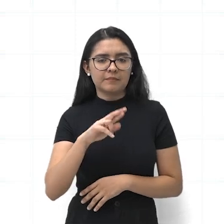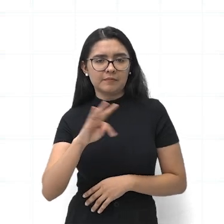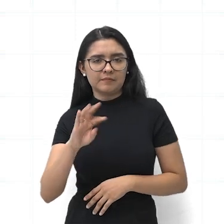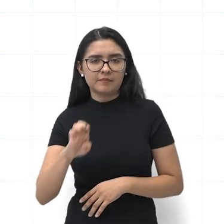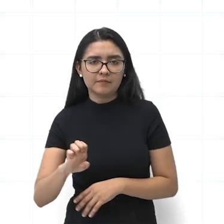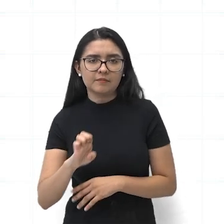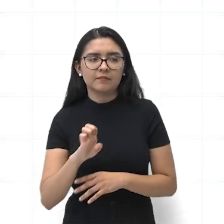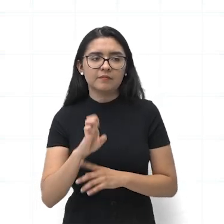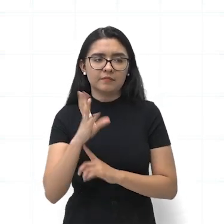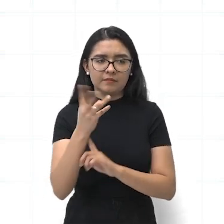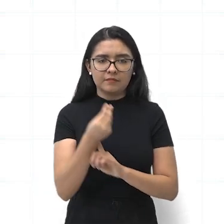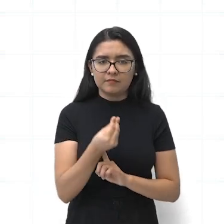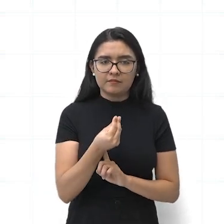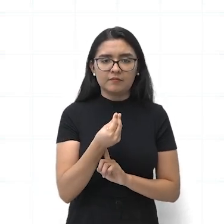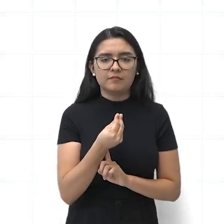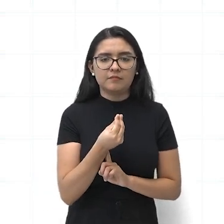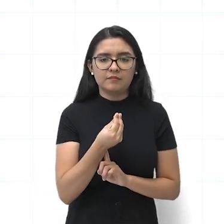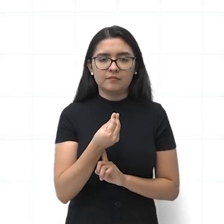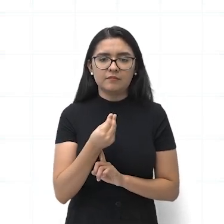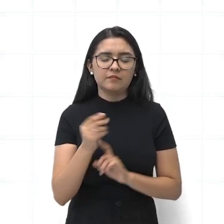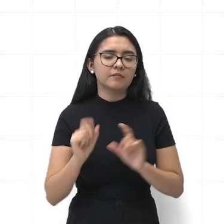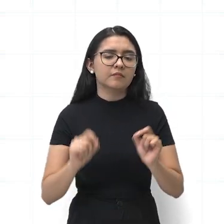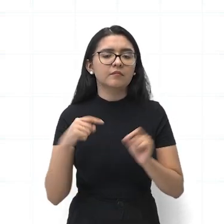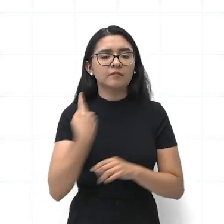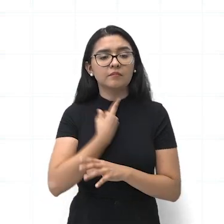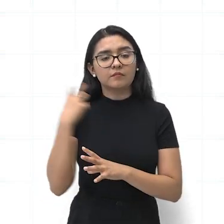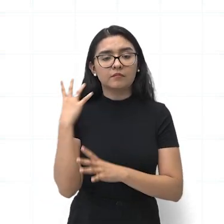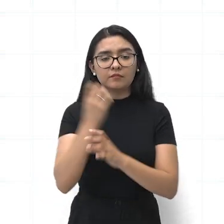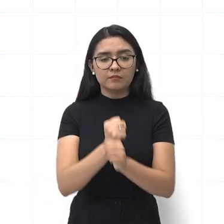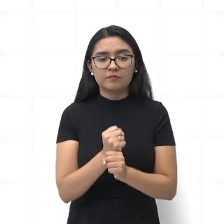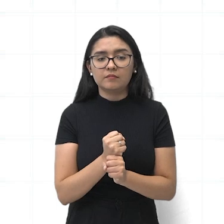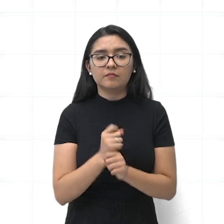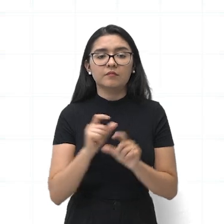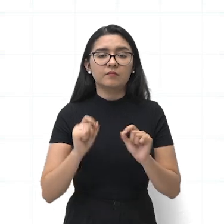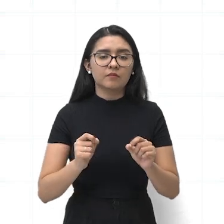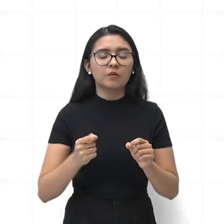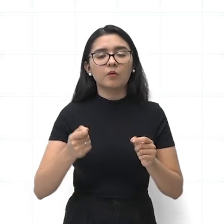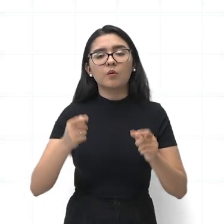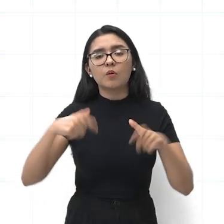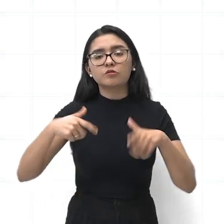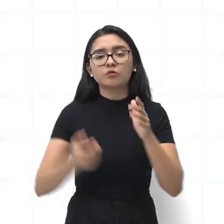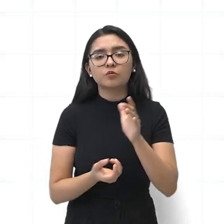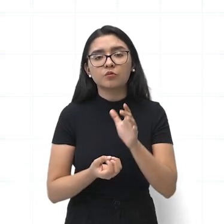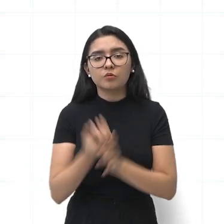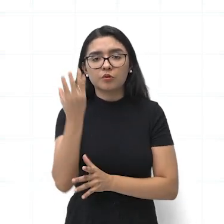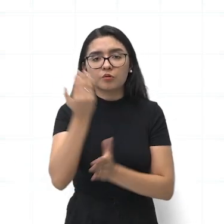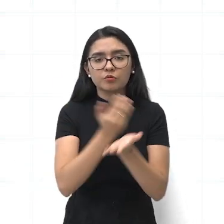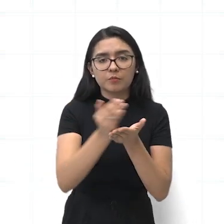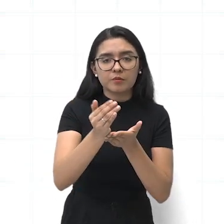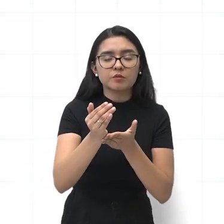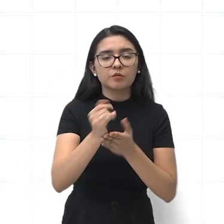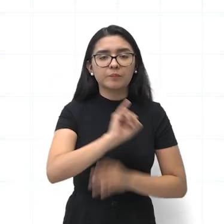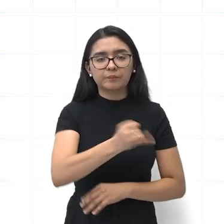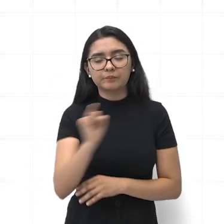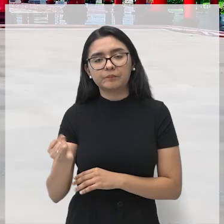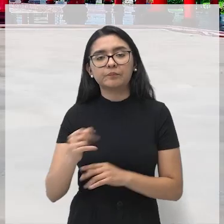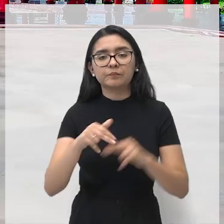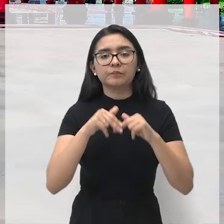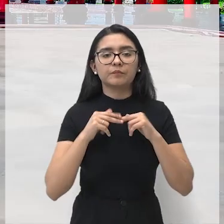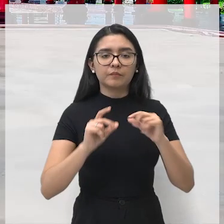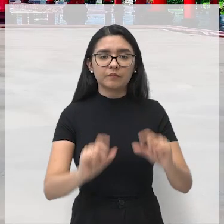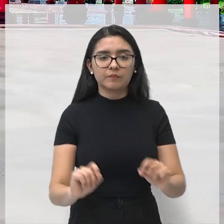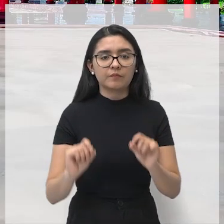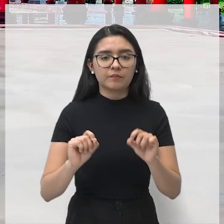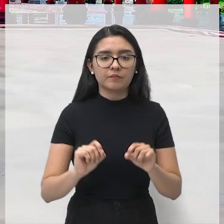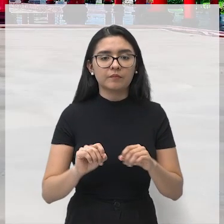eu trago vocês aqui para relembrarem aqui onde é o berço do jiu-jitsu, olha só onde ele surgiu. Isso porque